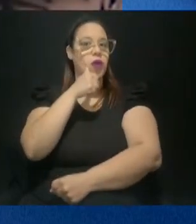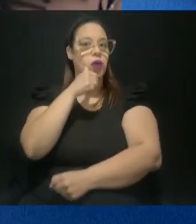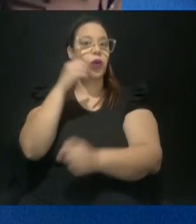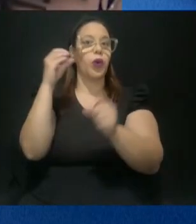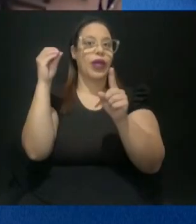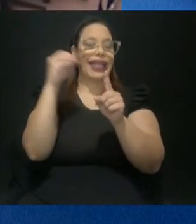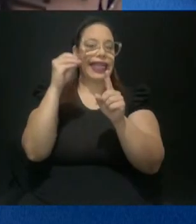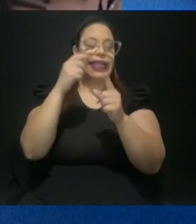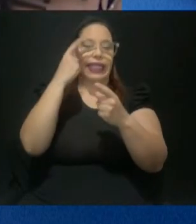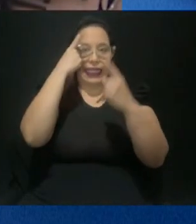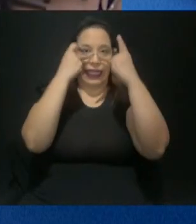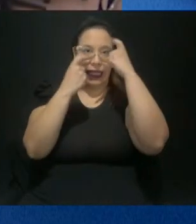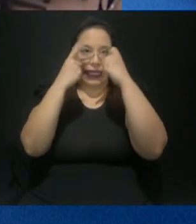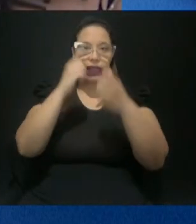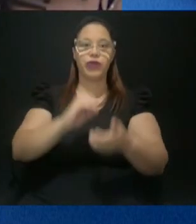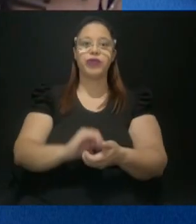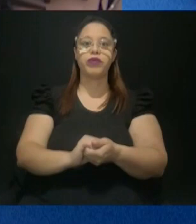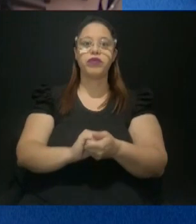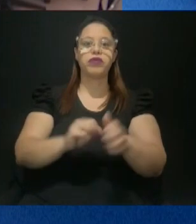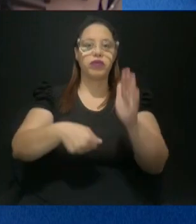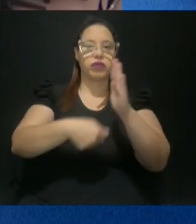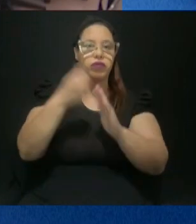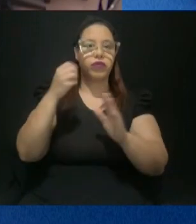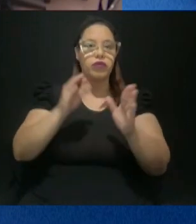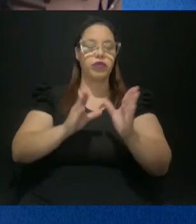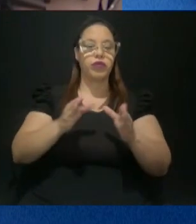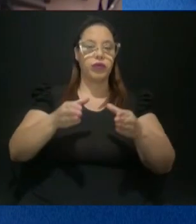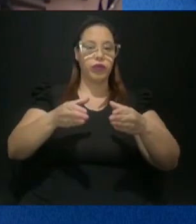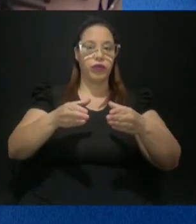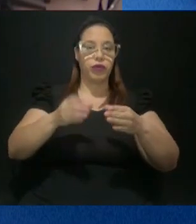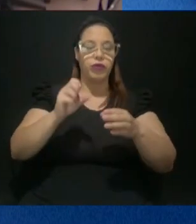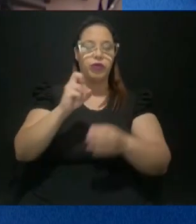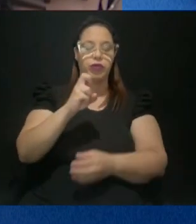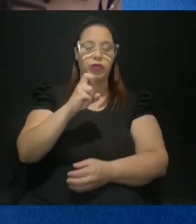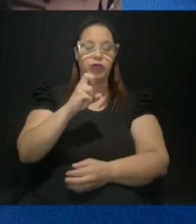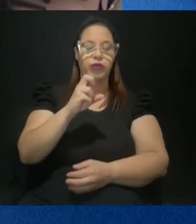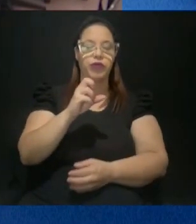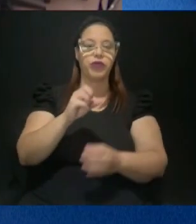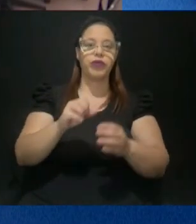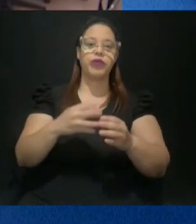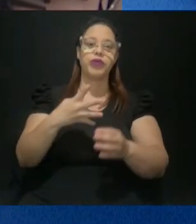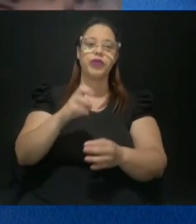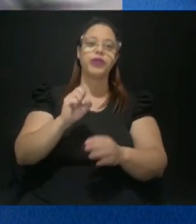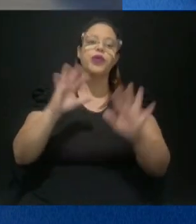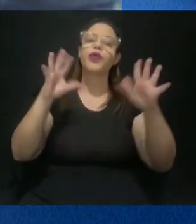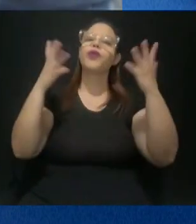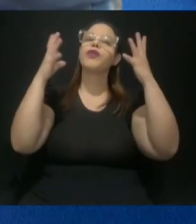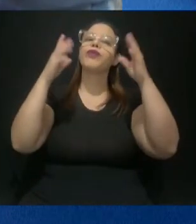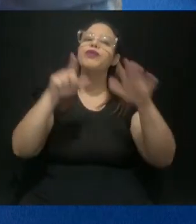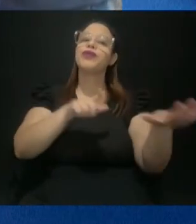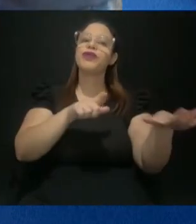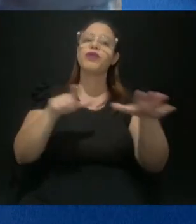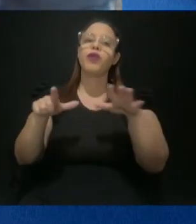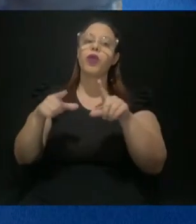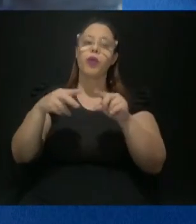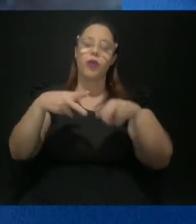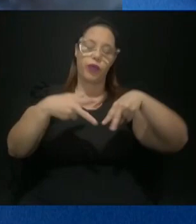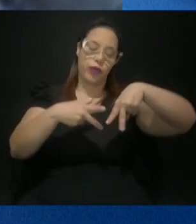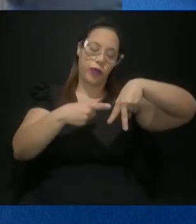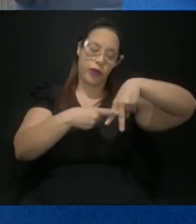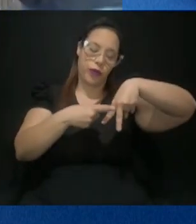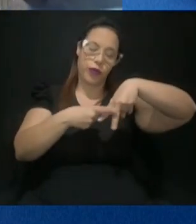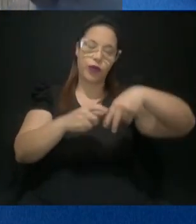violência. Primeira parte da 45ª reunião ordinária celebra a Semana do Maçom. Em